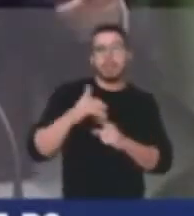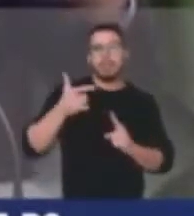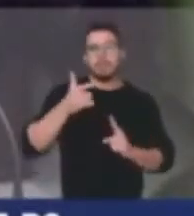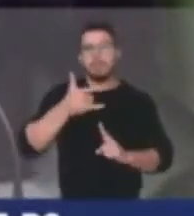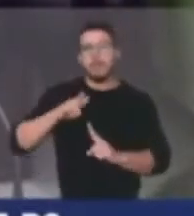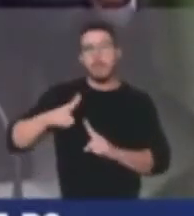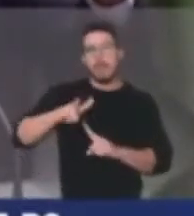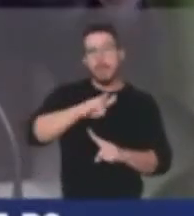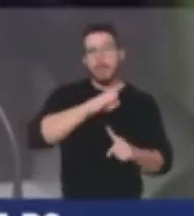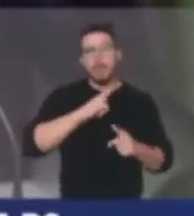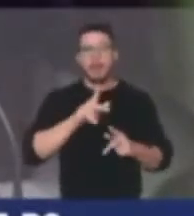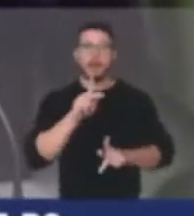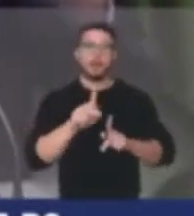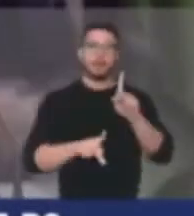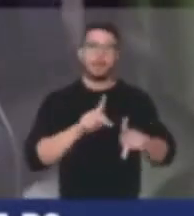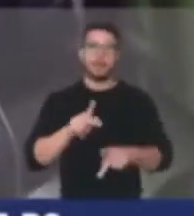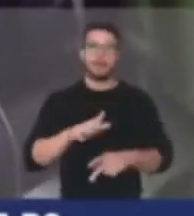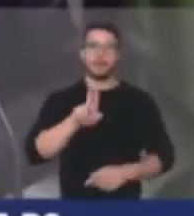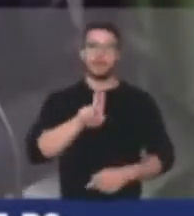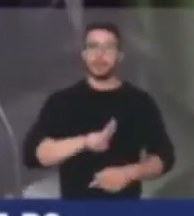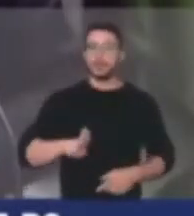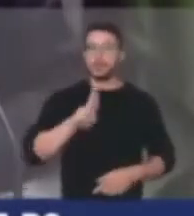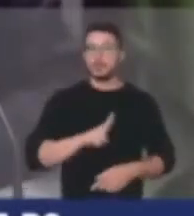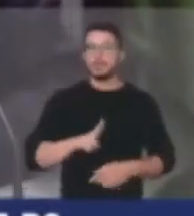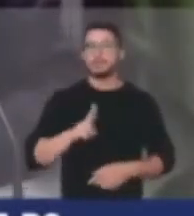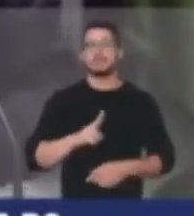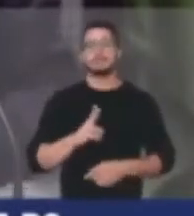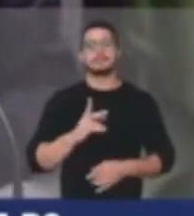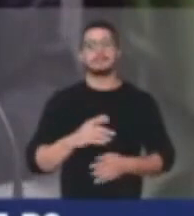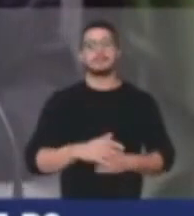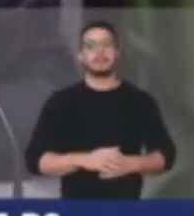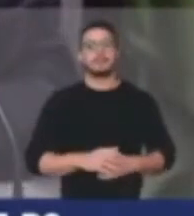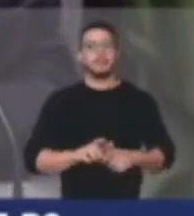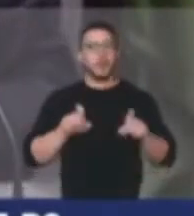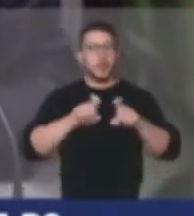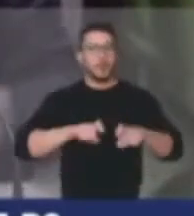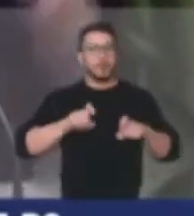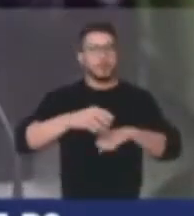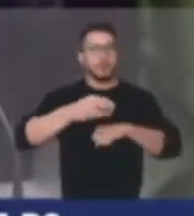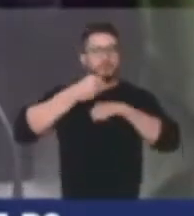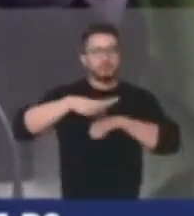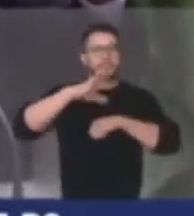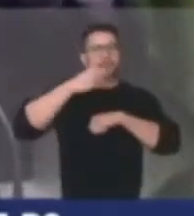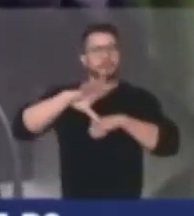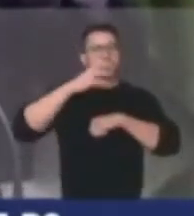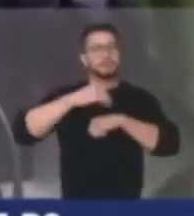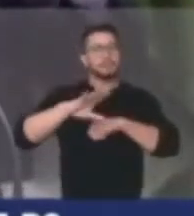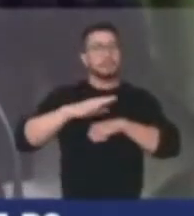utilizando robôs e redes de disseminação de mentiras, antes mesmo da campanha do Bolsonaro.